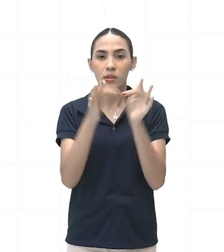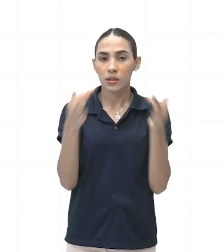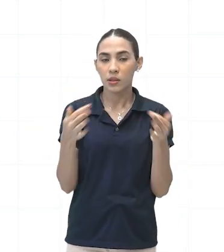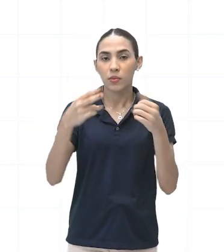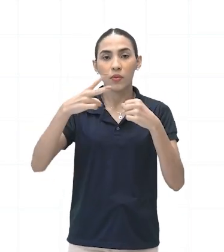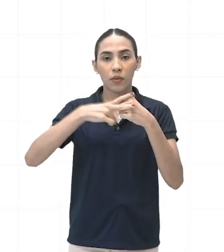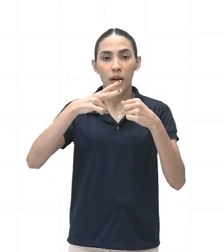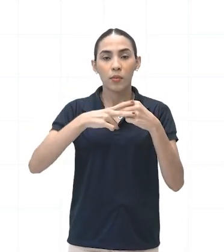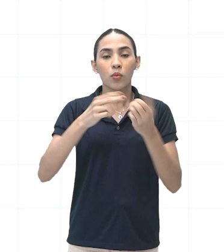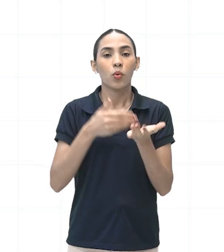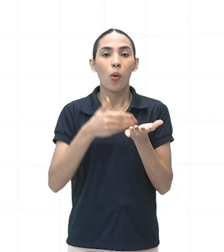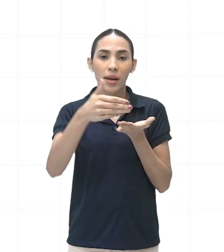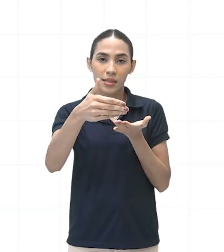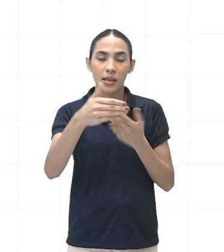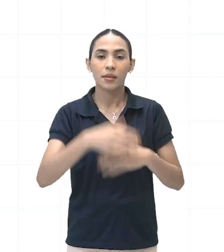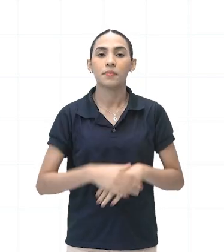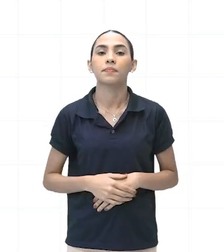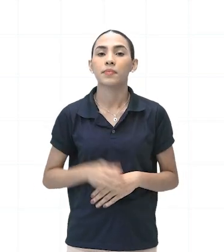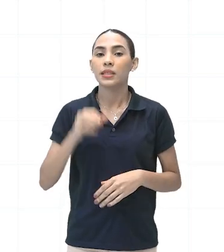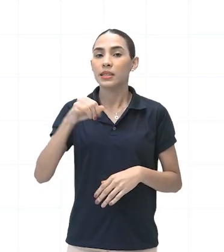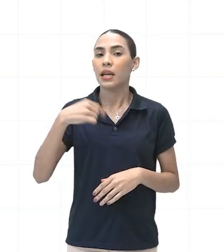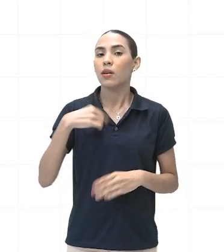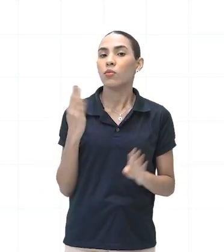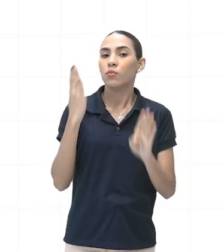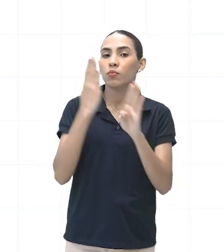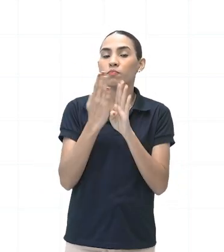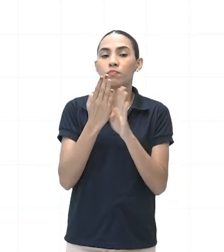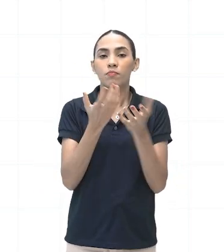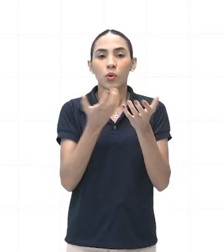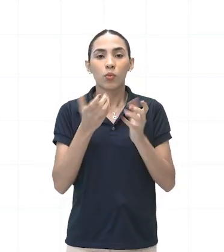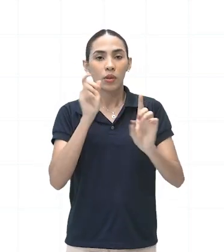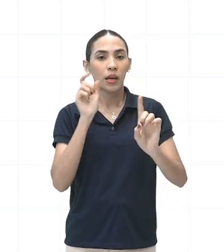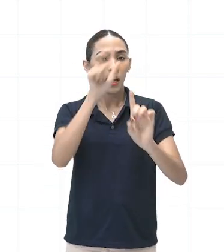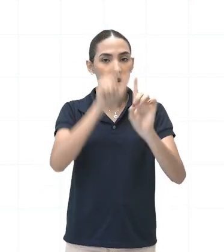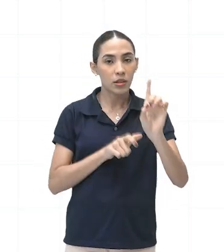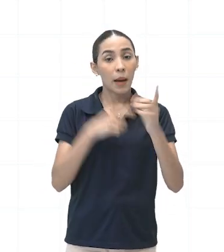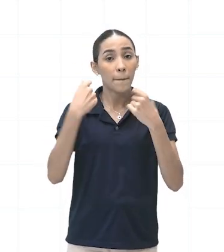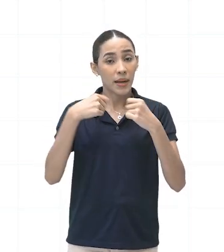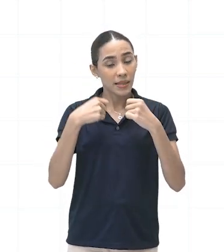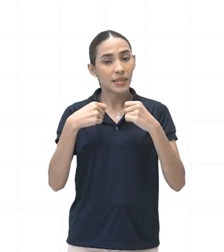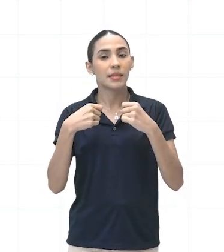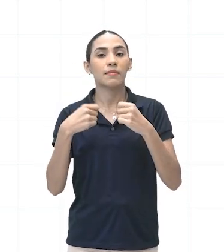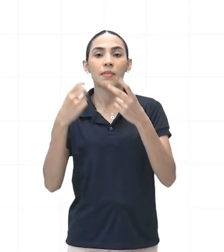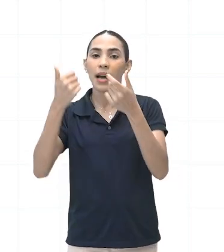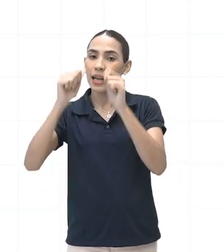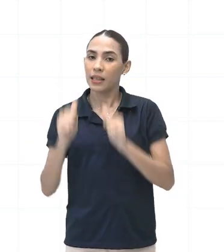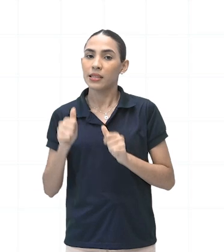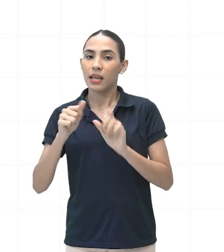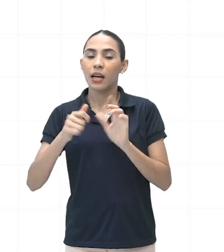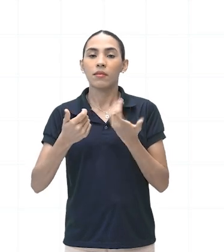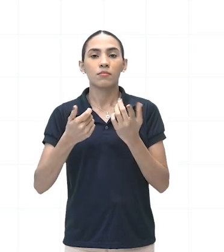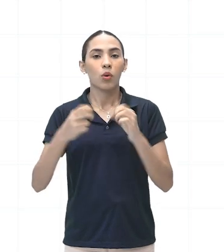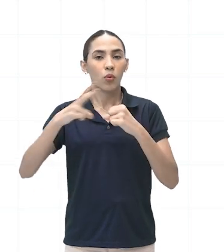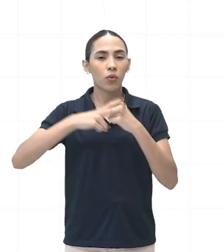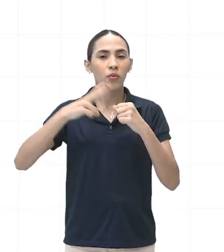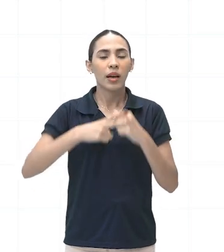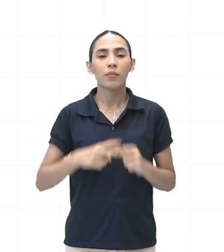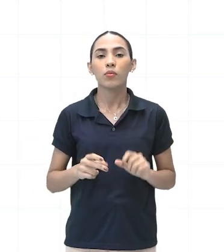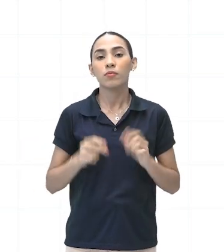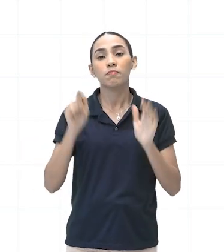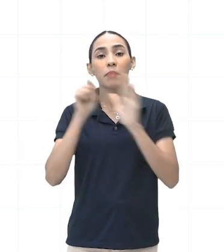verbo começar aqui. Se eu quero identificar o sujeito, eu analiso o verbo, então percebam, quem começou, o